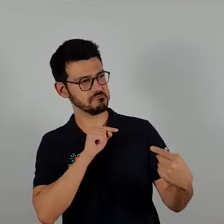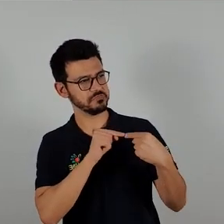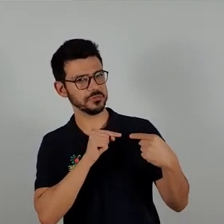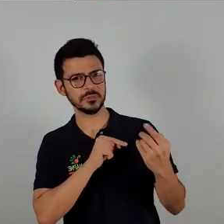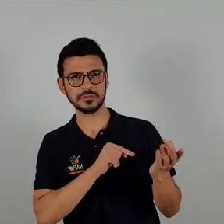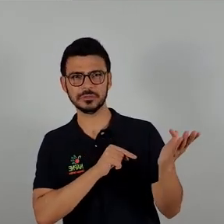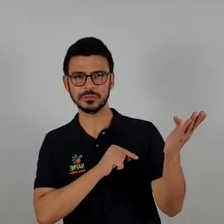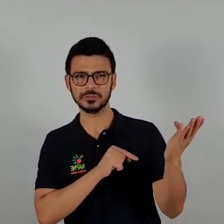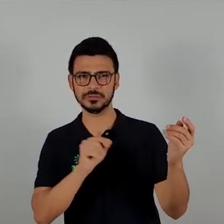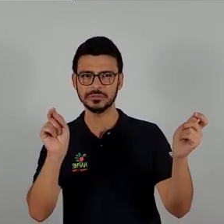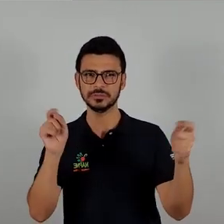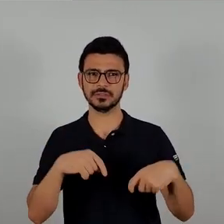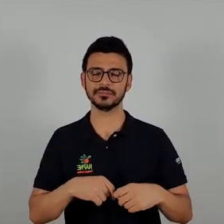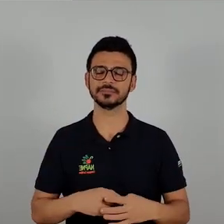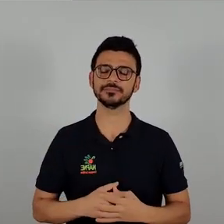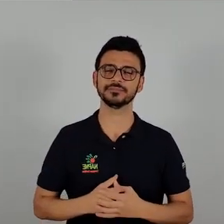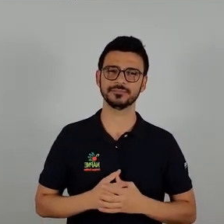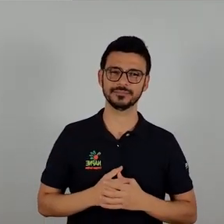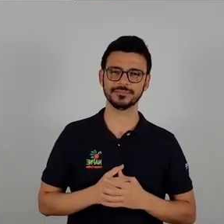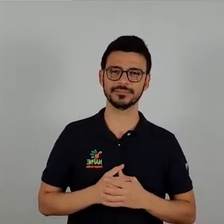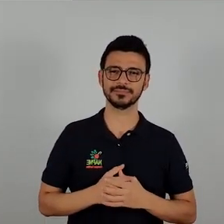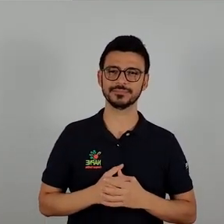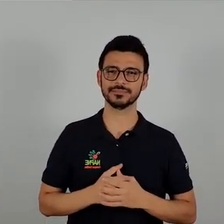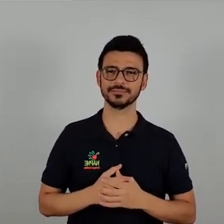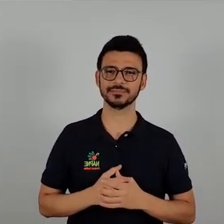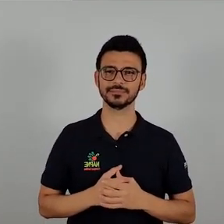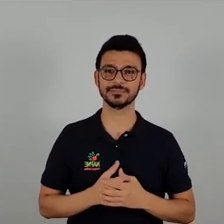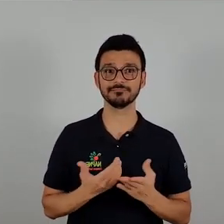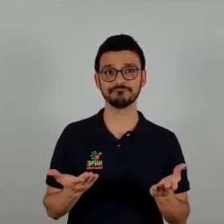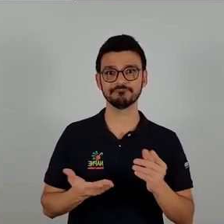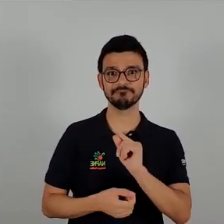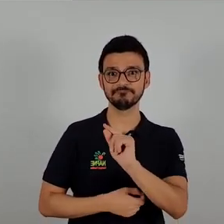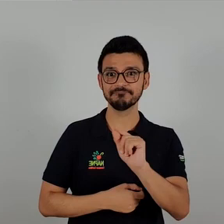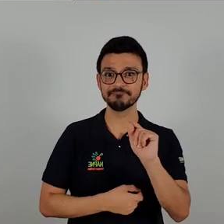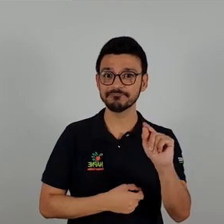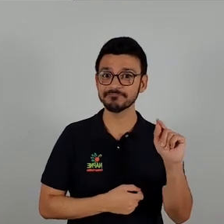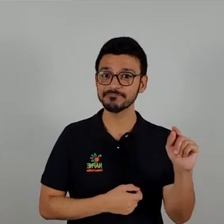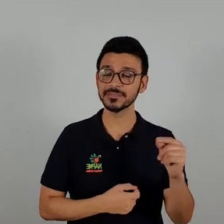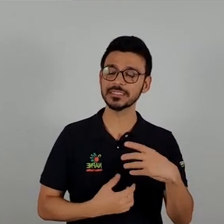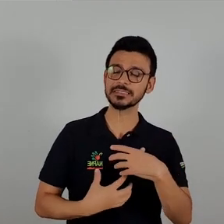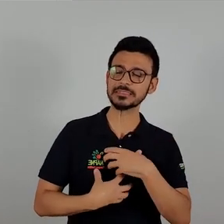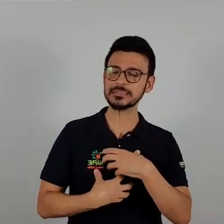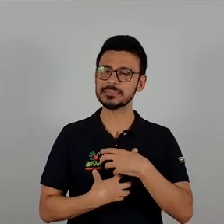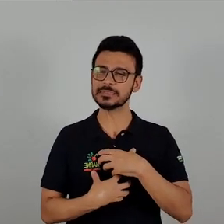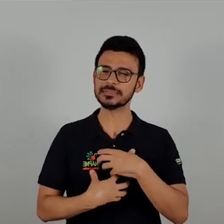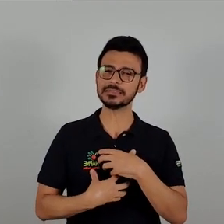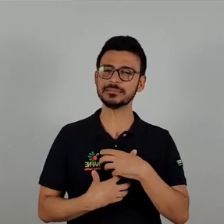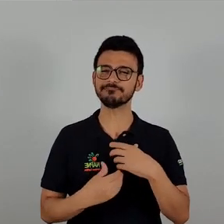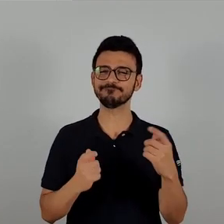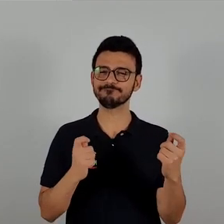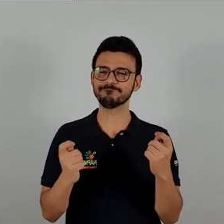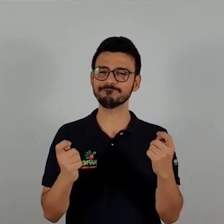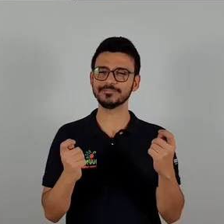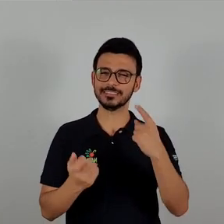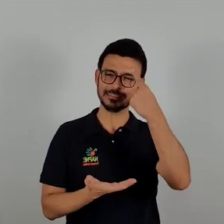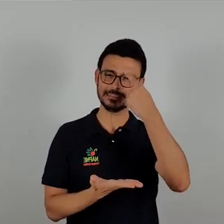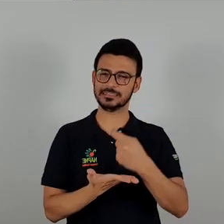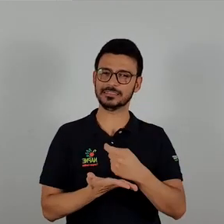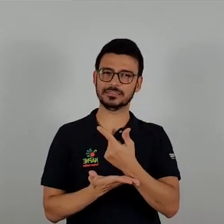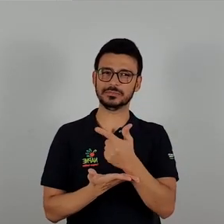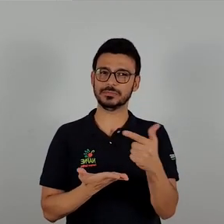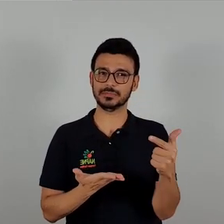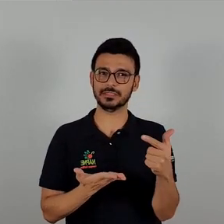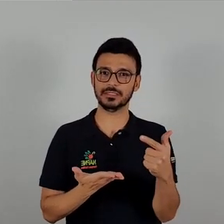um exemplo de quando os órgãos não conversam entre eles, ó. Daí a gente trata isso com uma fórmula como essa, ó, Tian Wan